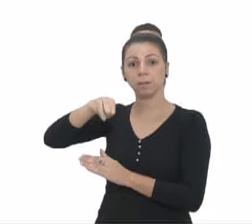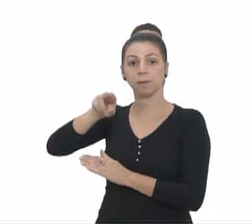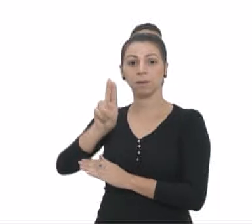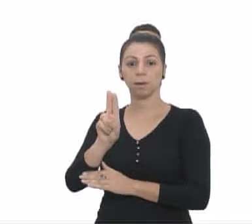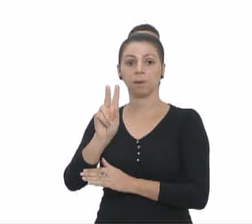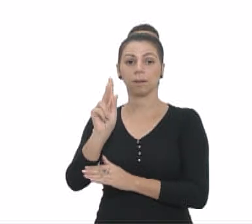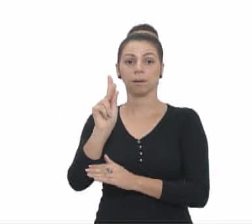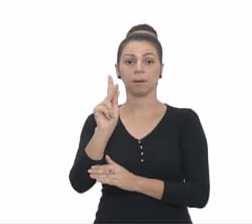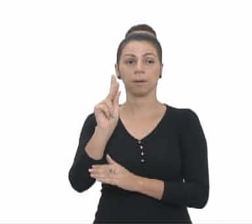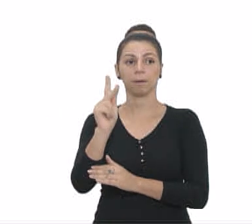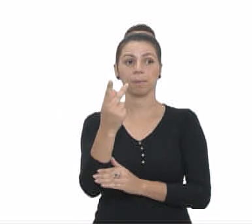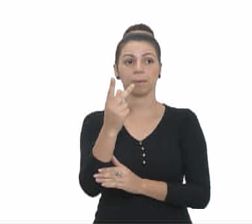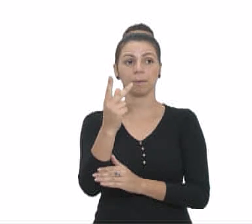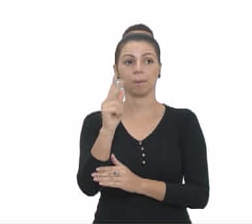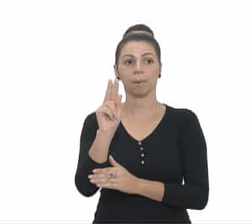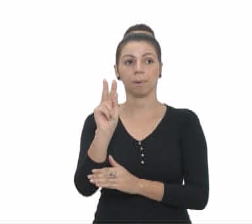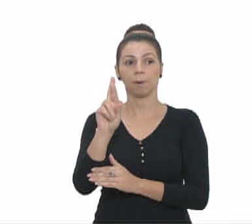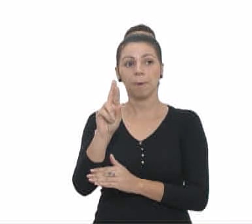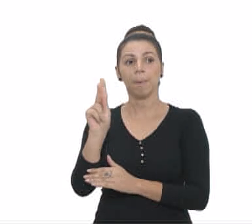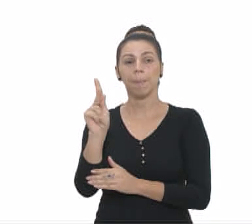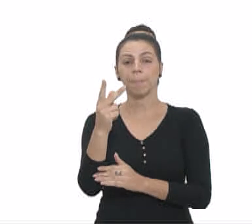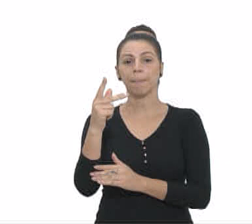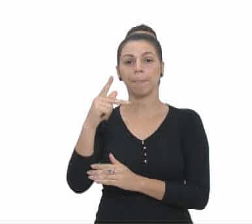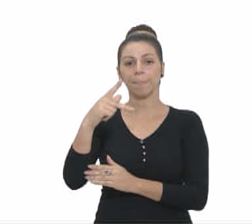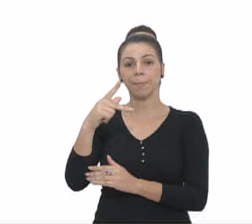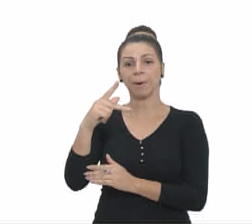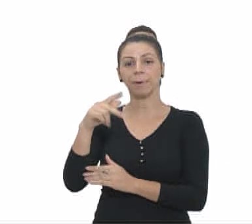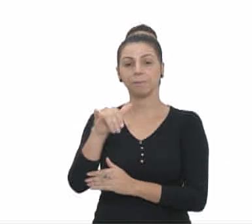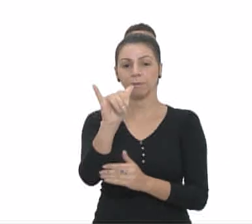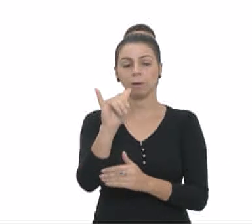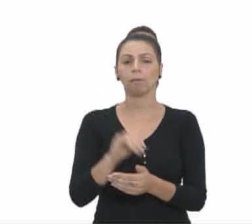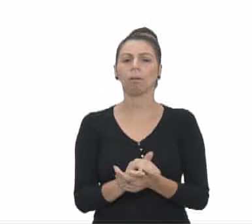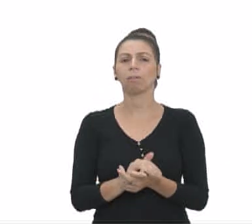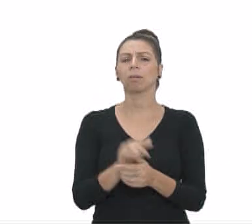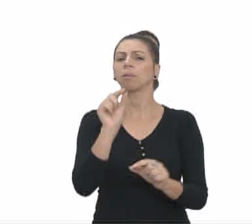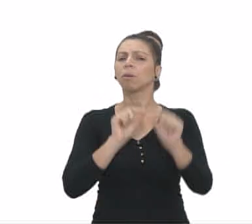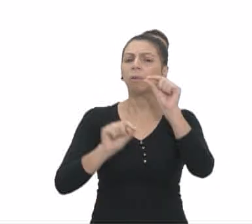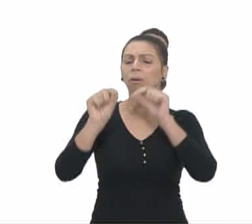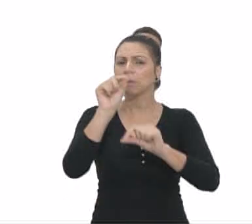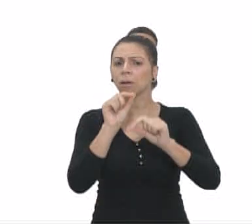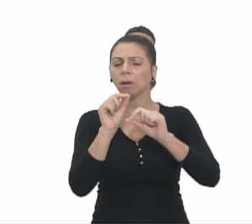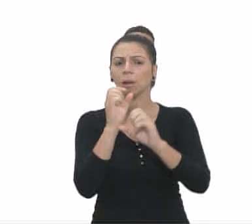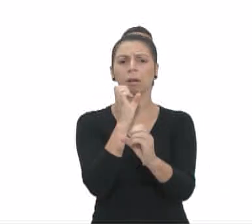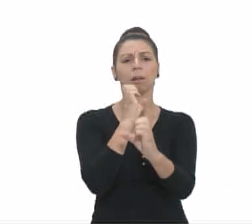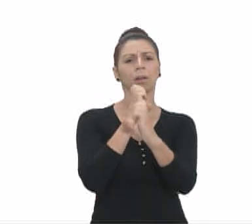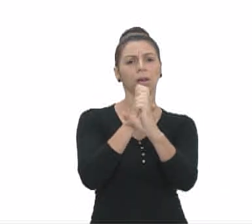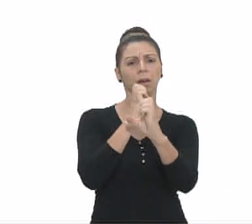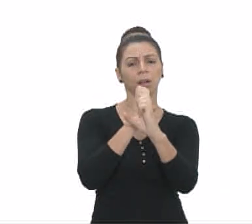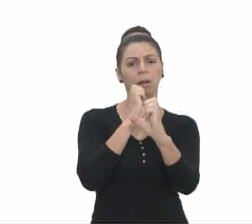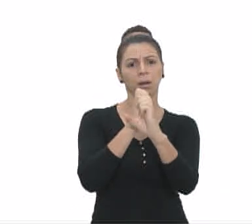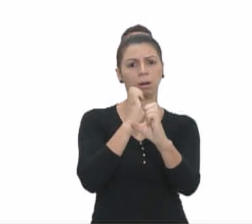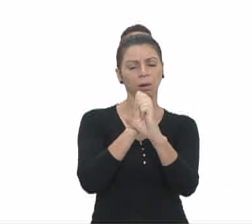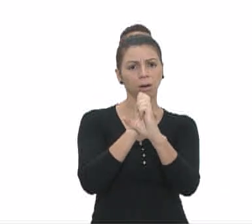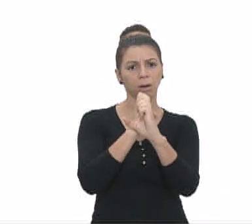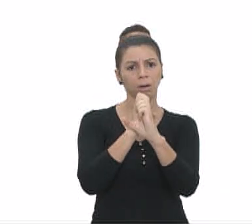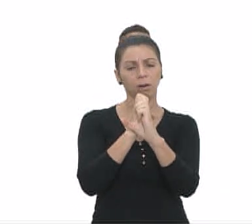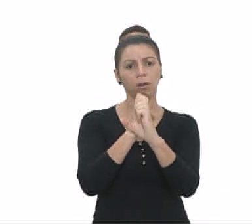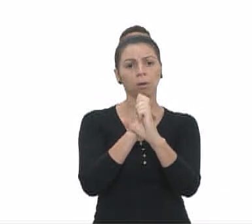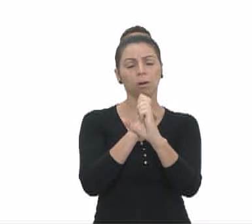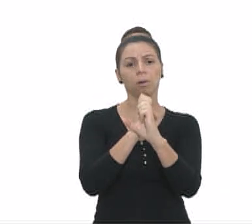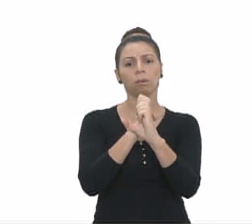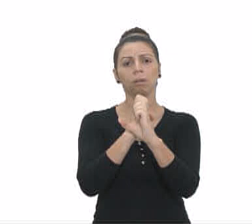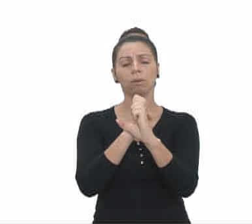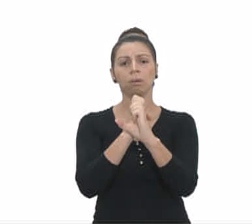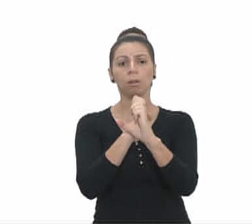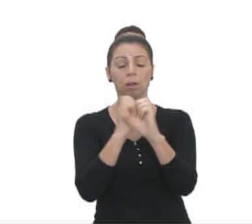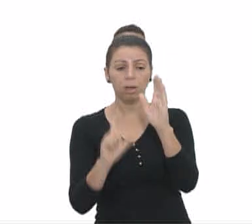algo pode dar errado, dará. Quem é o Murphy? Quem foi, né? Um engenheiro, Edward Murphy, e formulou